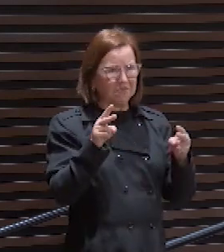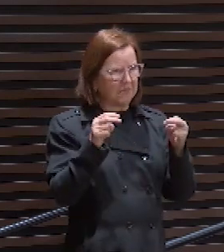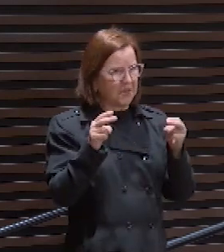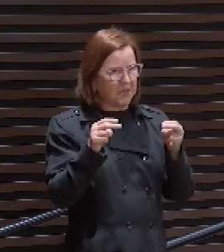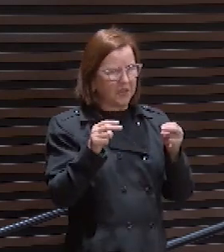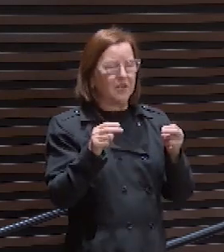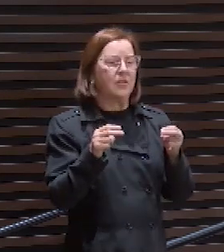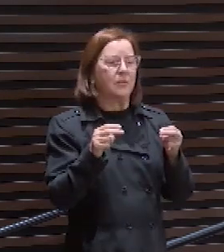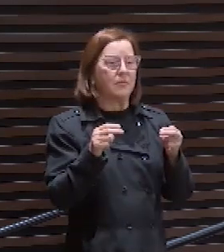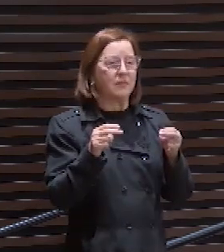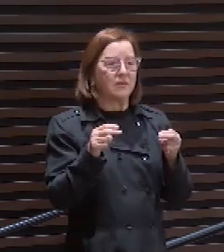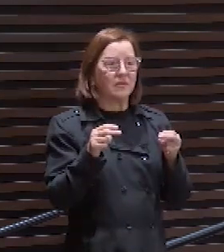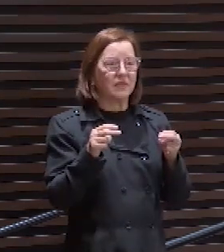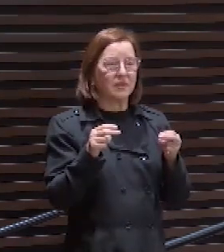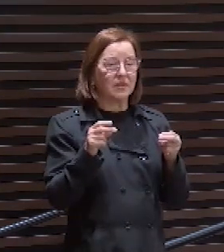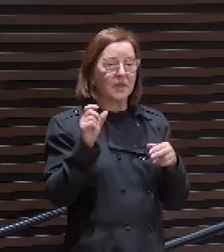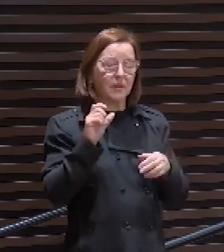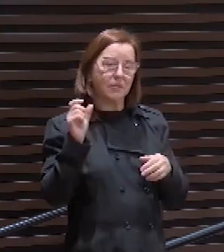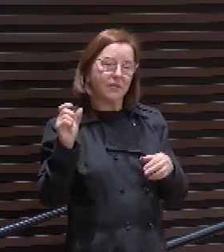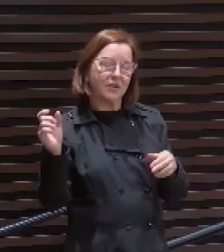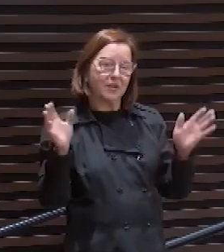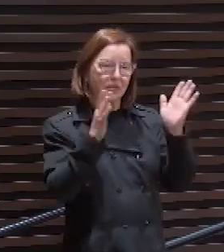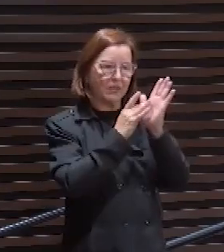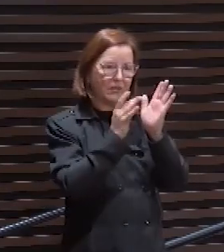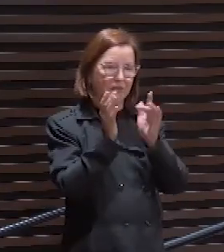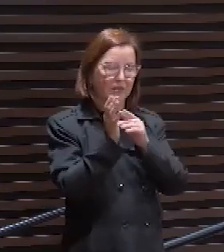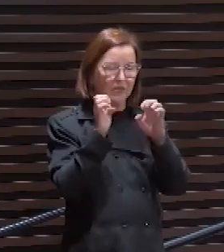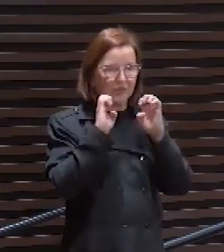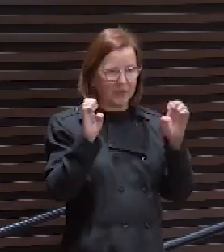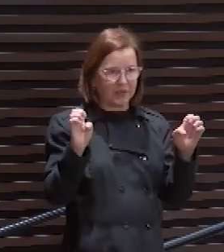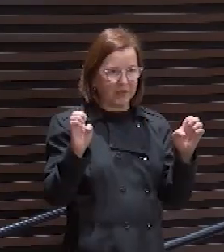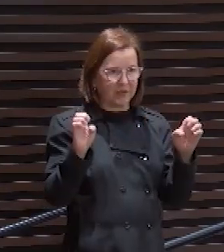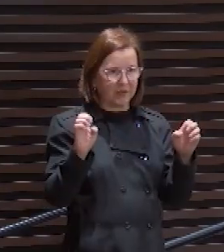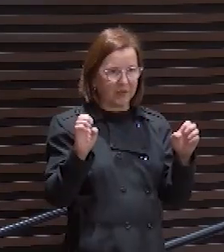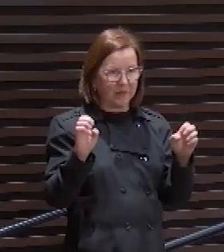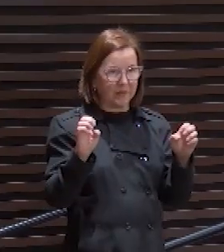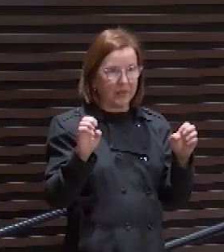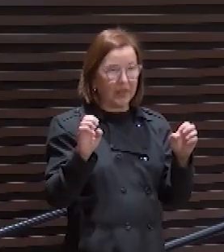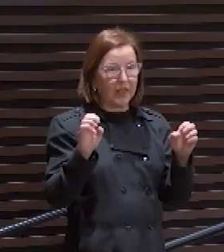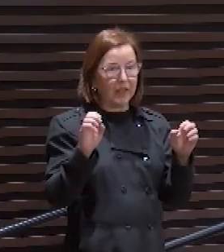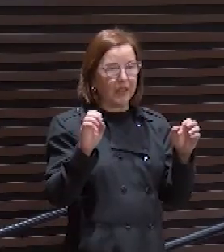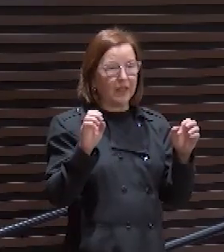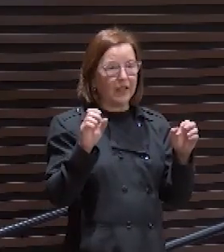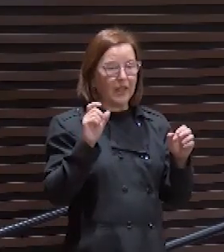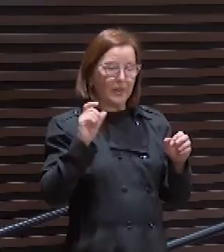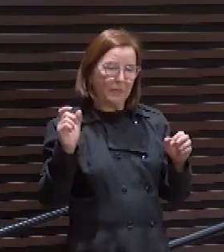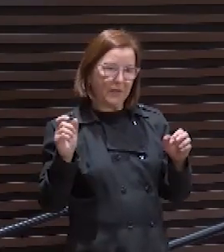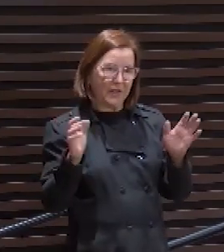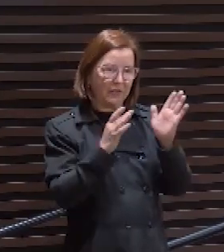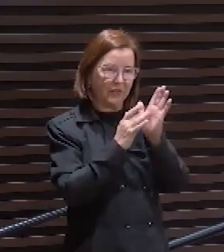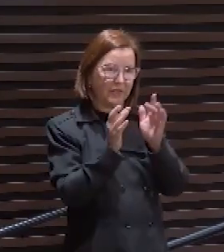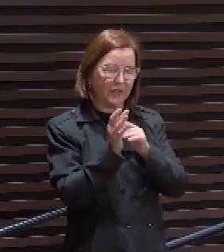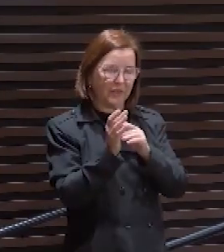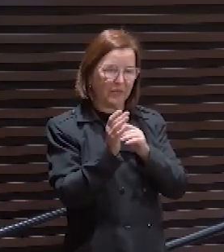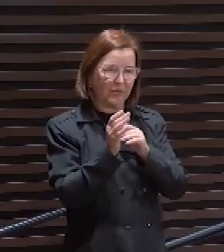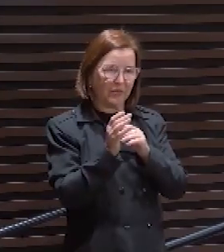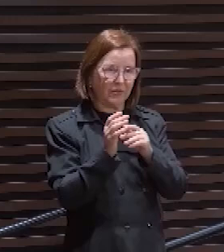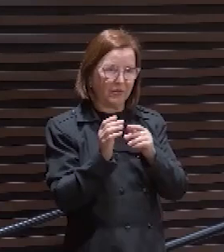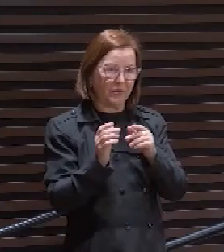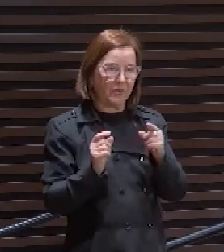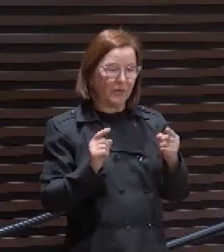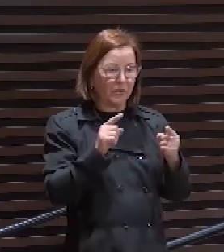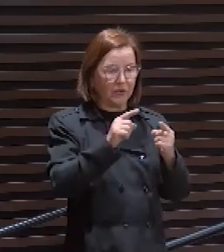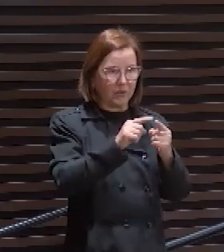evangelhos, ao fato de que as palavras de Jesus, elas eram destinadas ao povo judeu. Ou seja, quando lemos